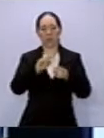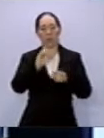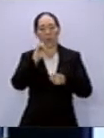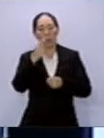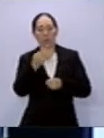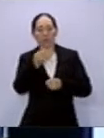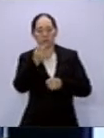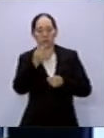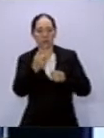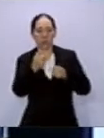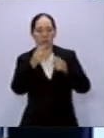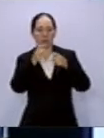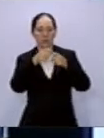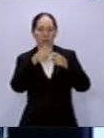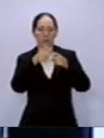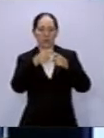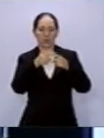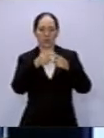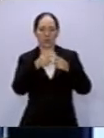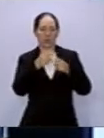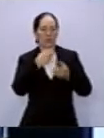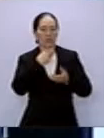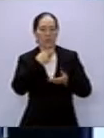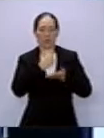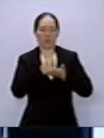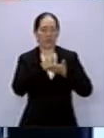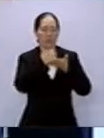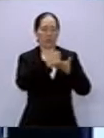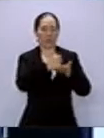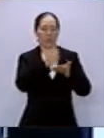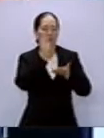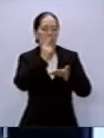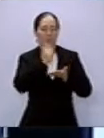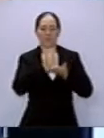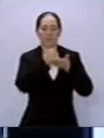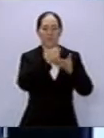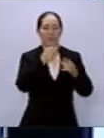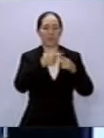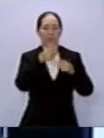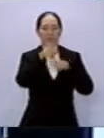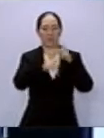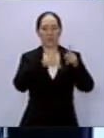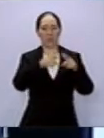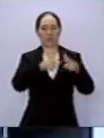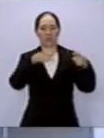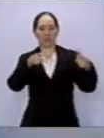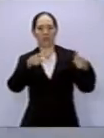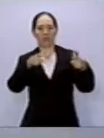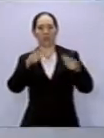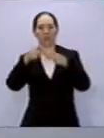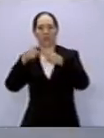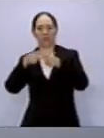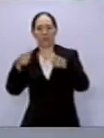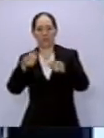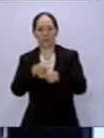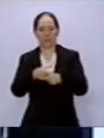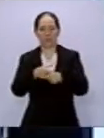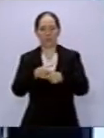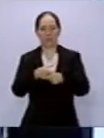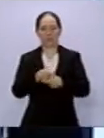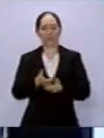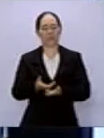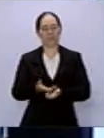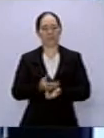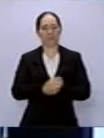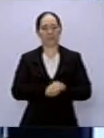quantidade muito pequena que não dá a condição de que o trabalhador de que a população tem acesso ao serviço médico por